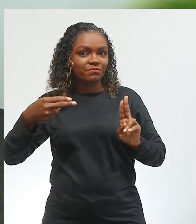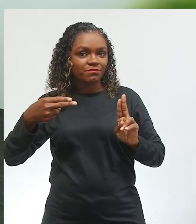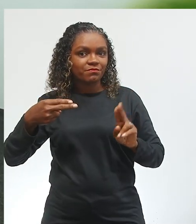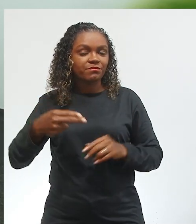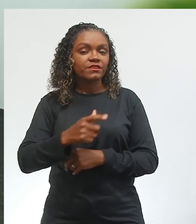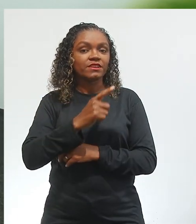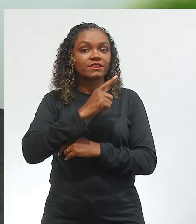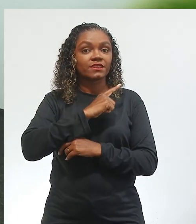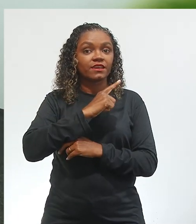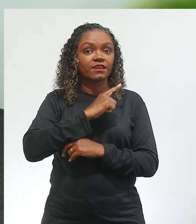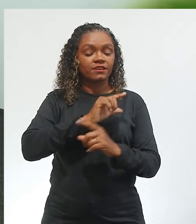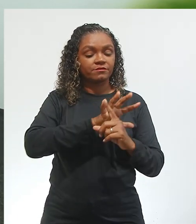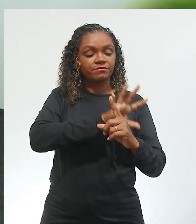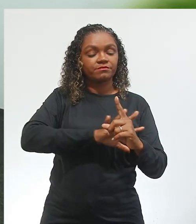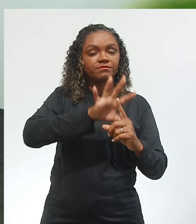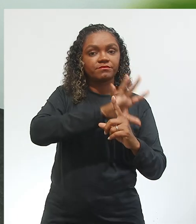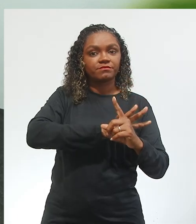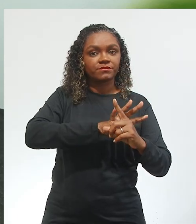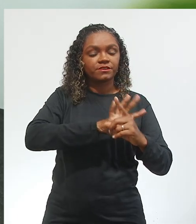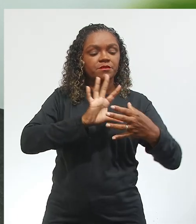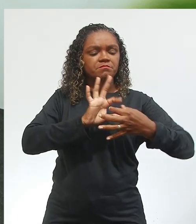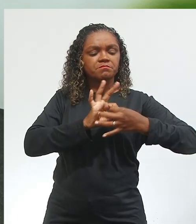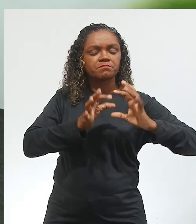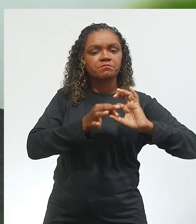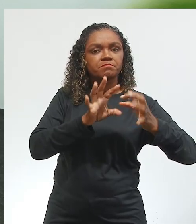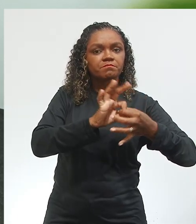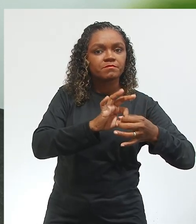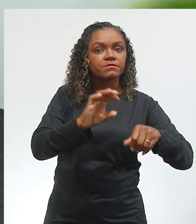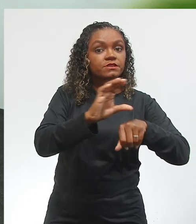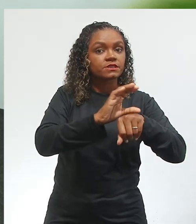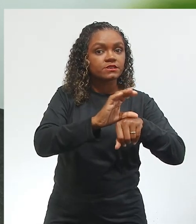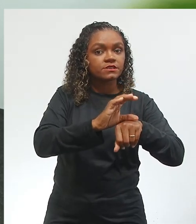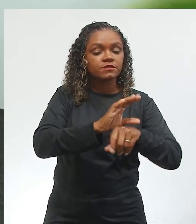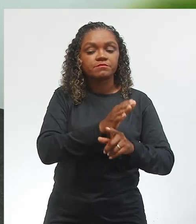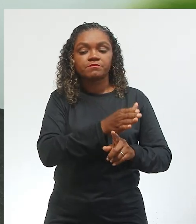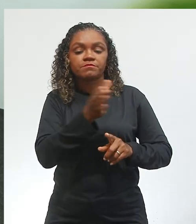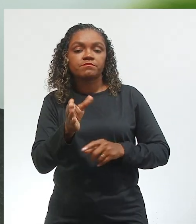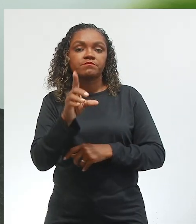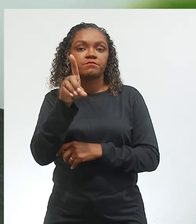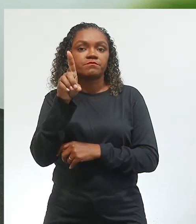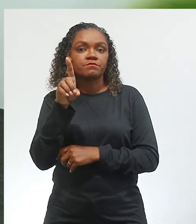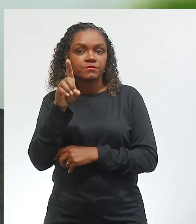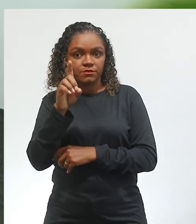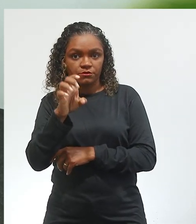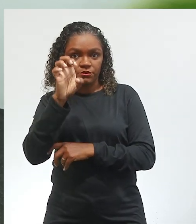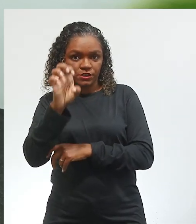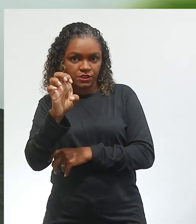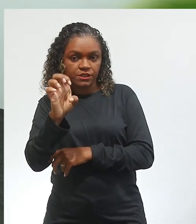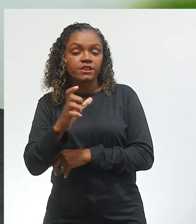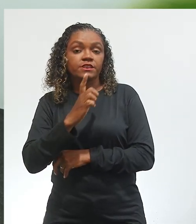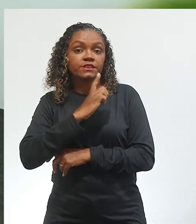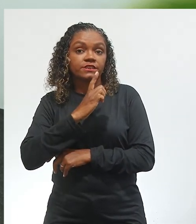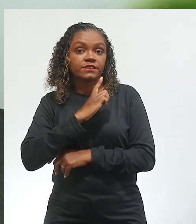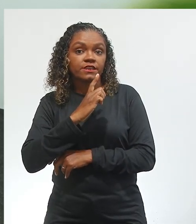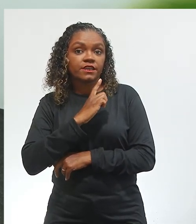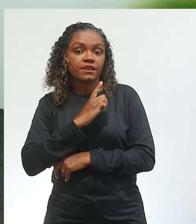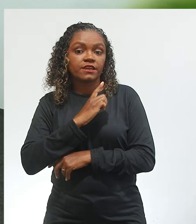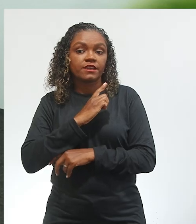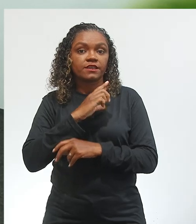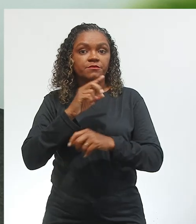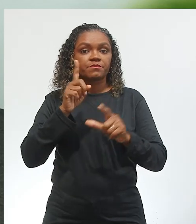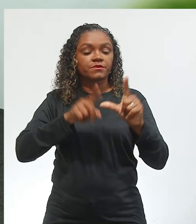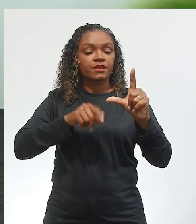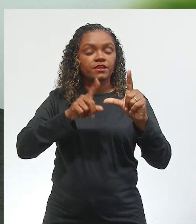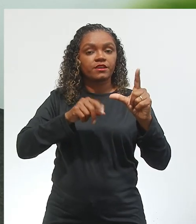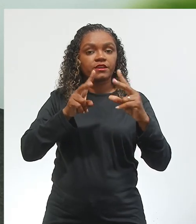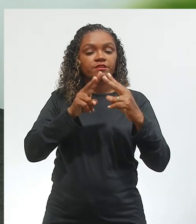fundo tem uma parede com pontos cinzas interligados. E na minha esquerda tem uma parede branca